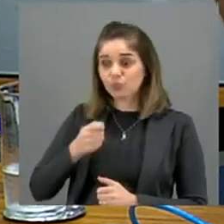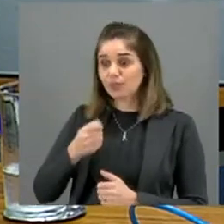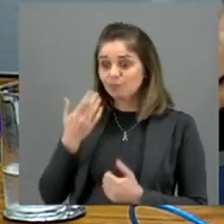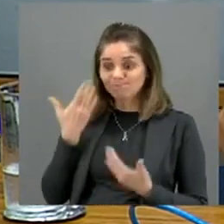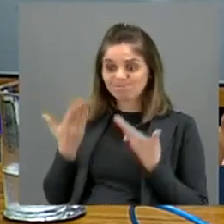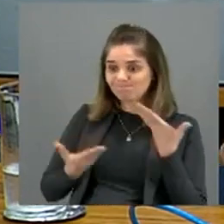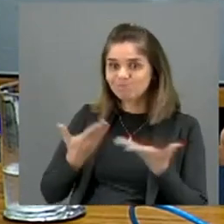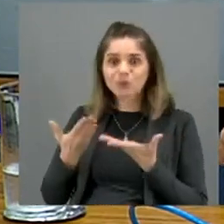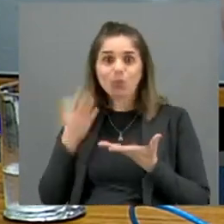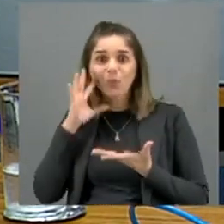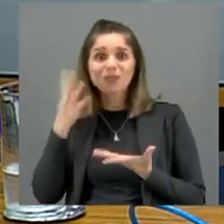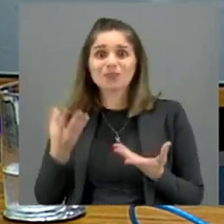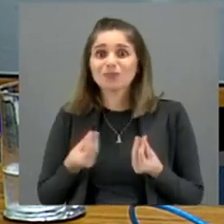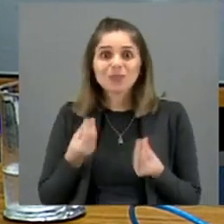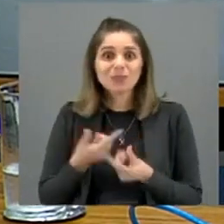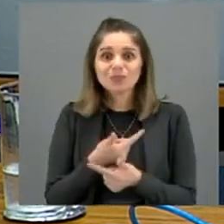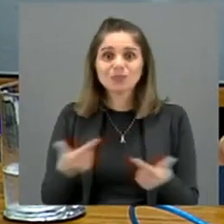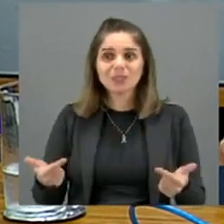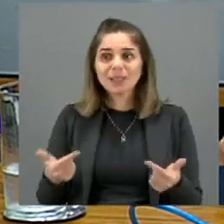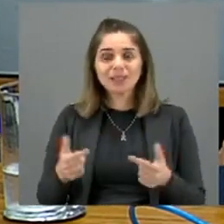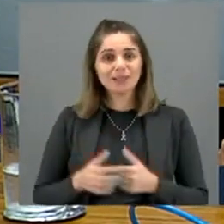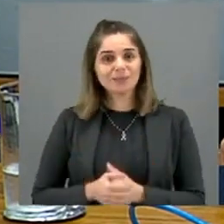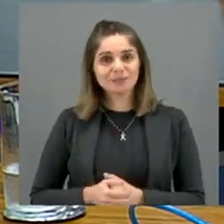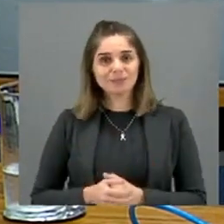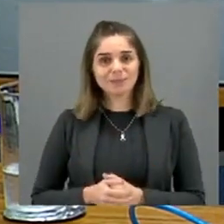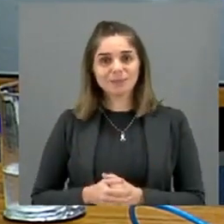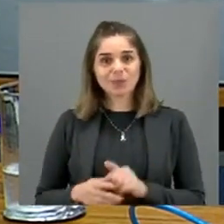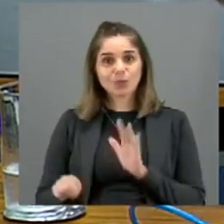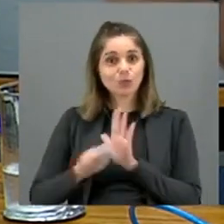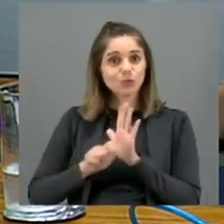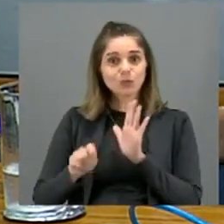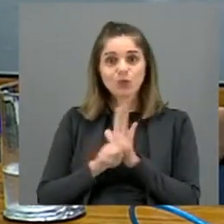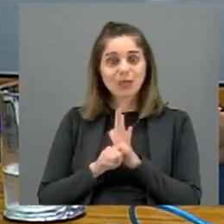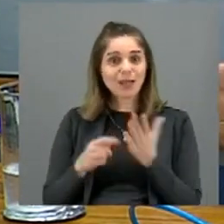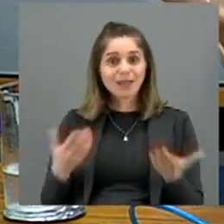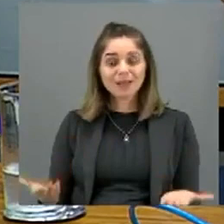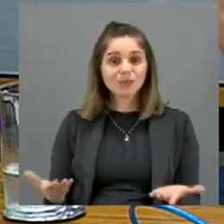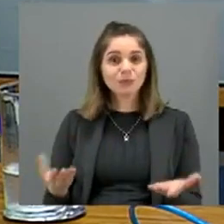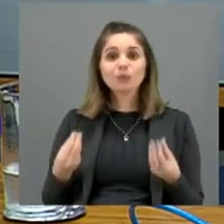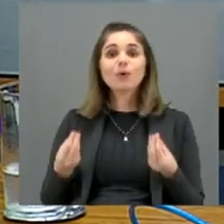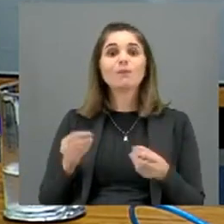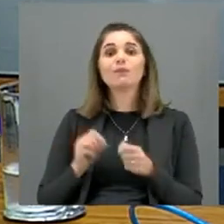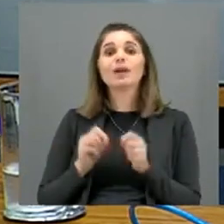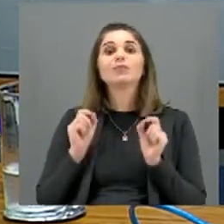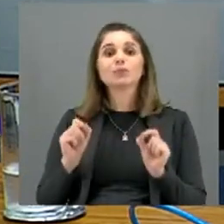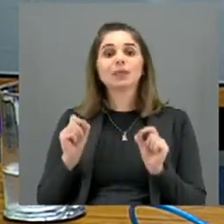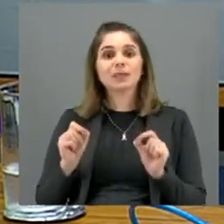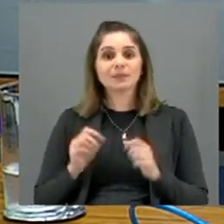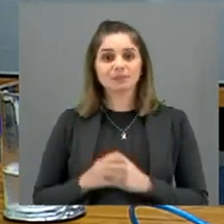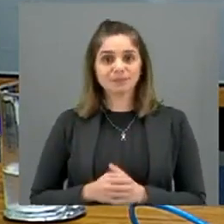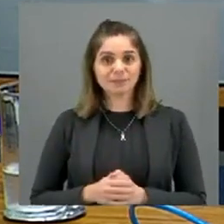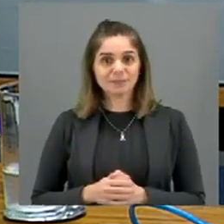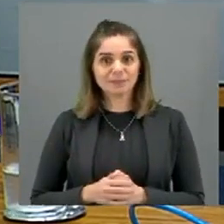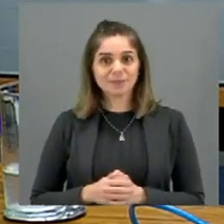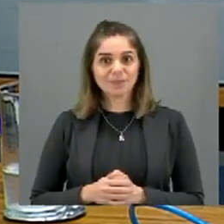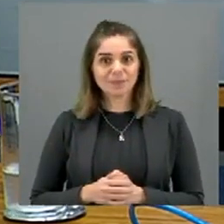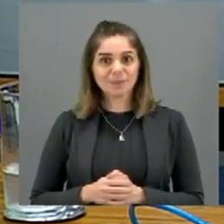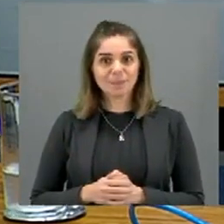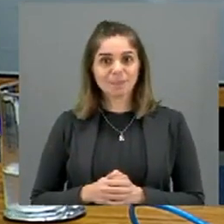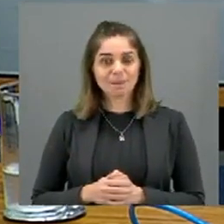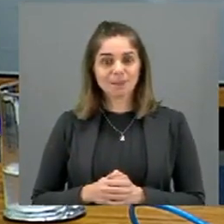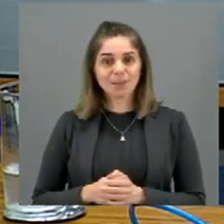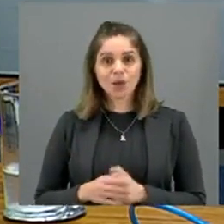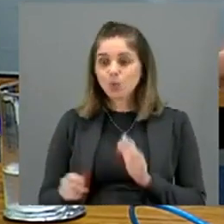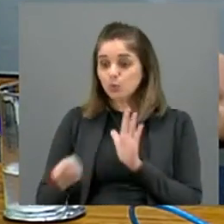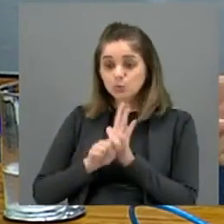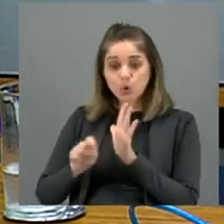penas alternativas, o drogado vai se ele quiser. E se ele não fizer, o que o juiz vai fazer com ele? Não existe. O